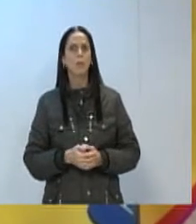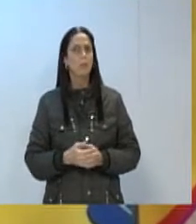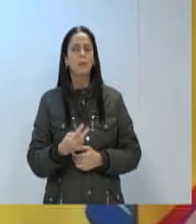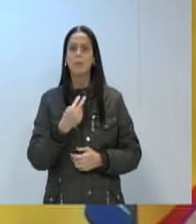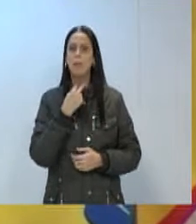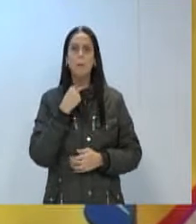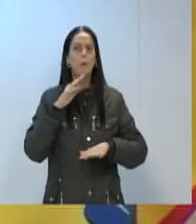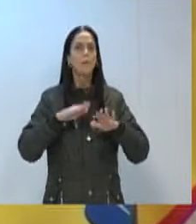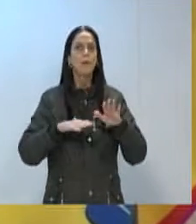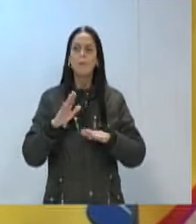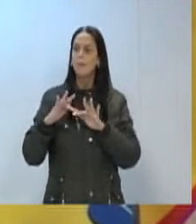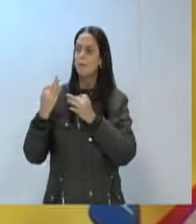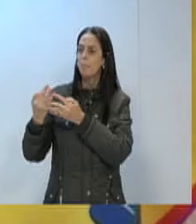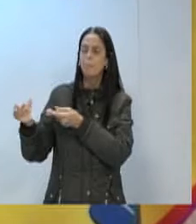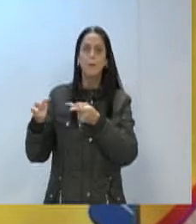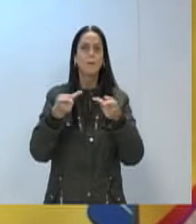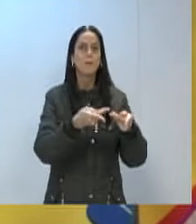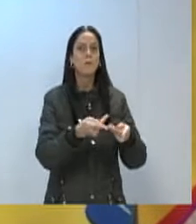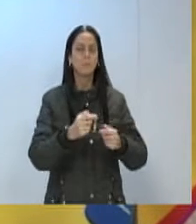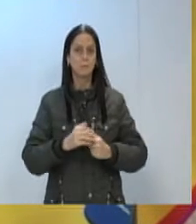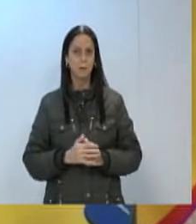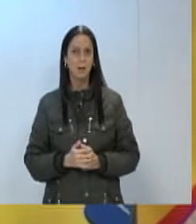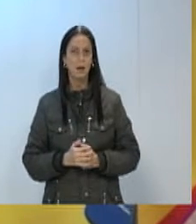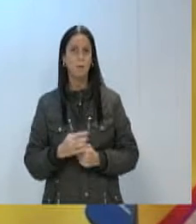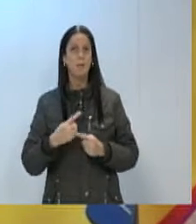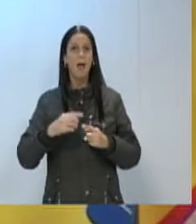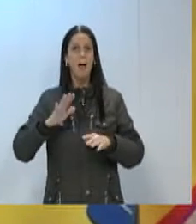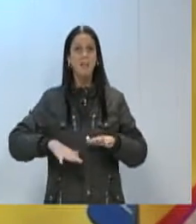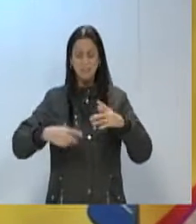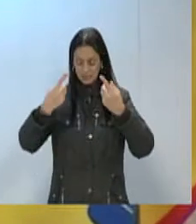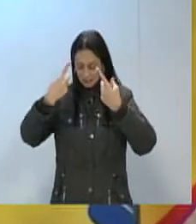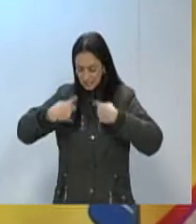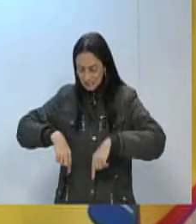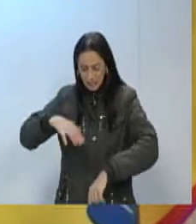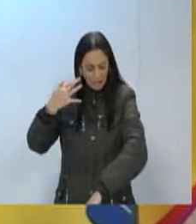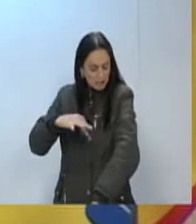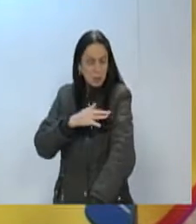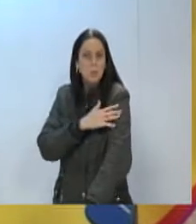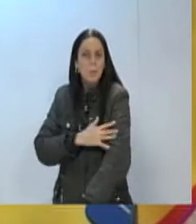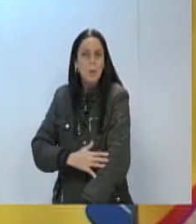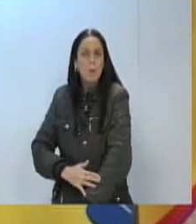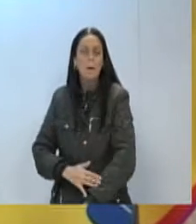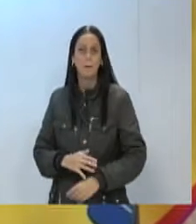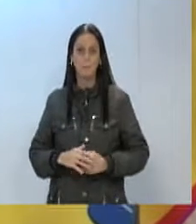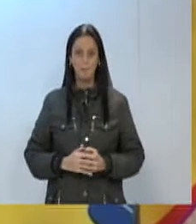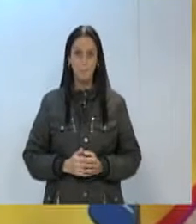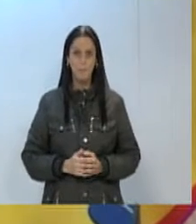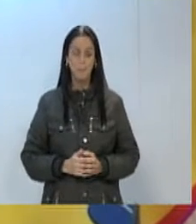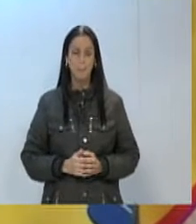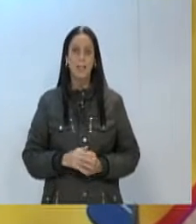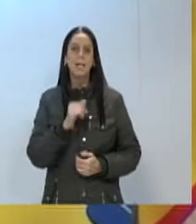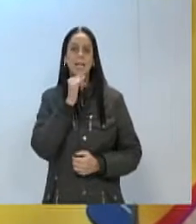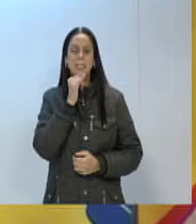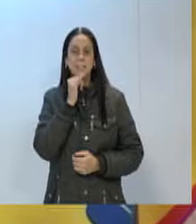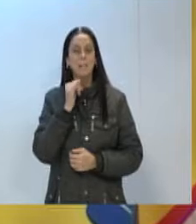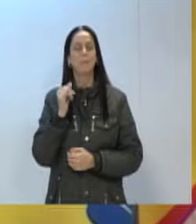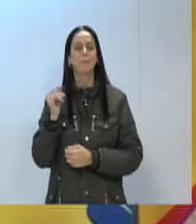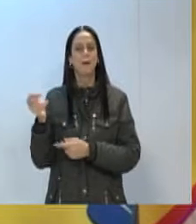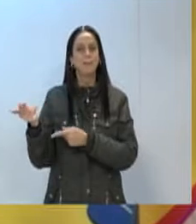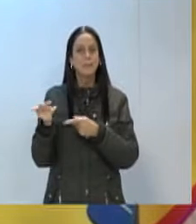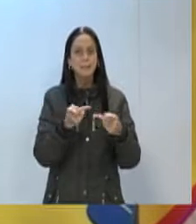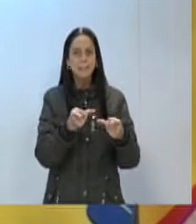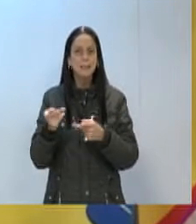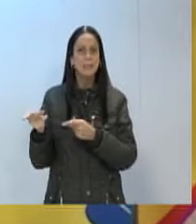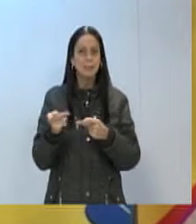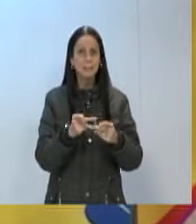visita de familiares Porque estão muitas vezes machucados e pastor as visitas que eram d4all meses são